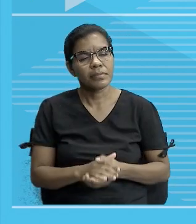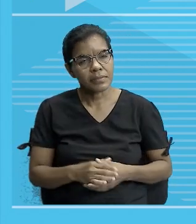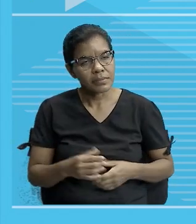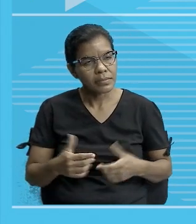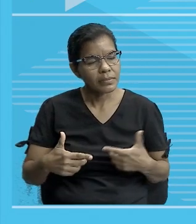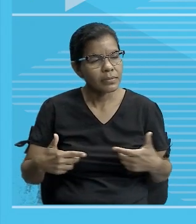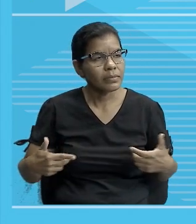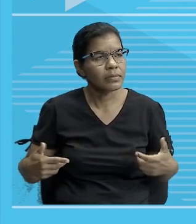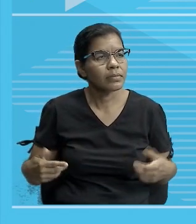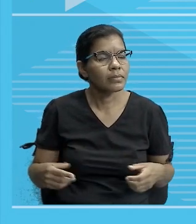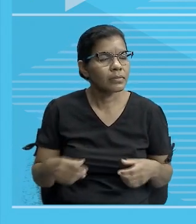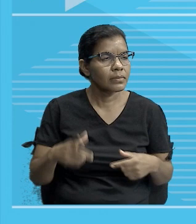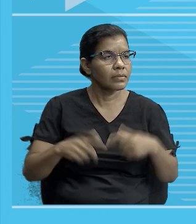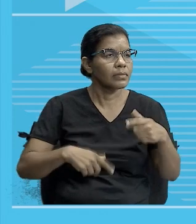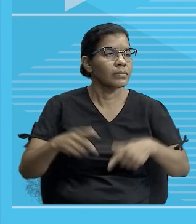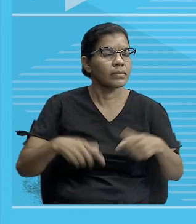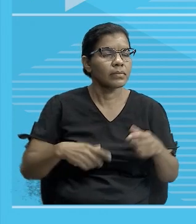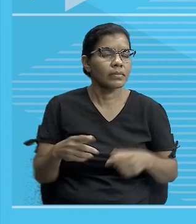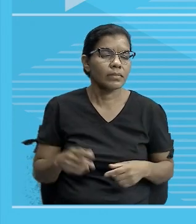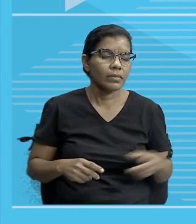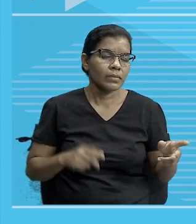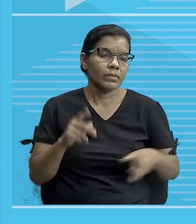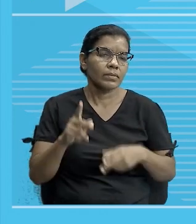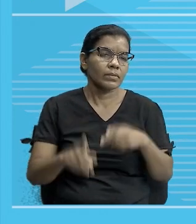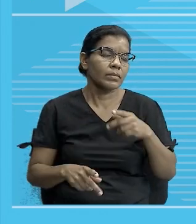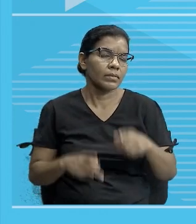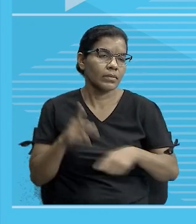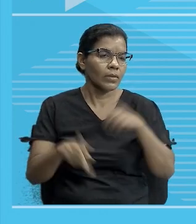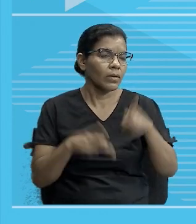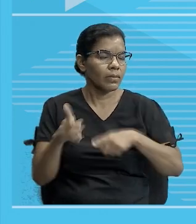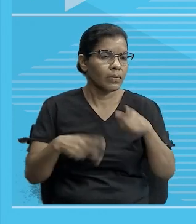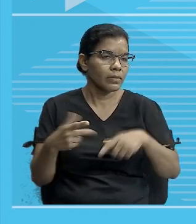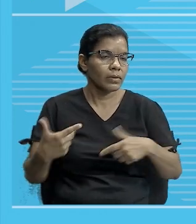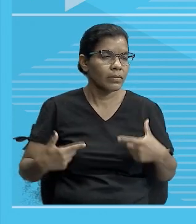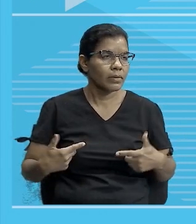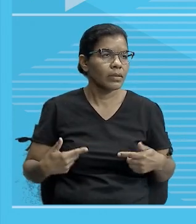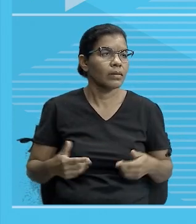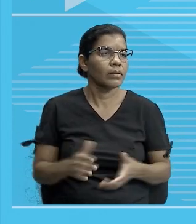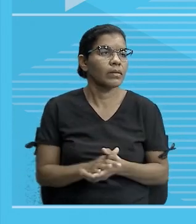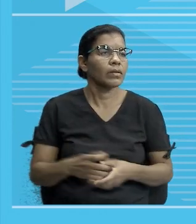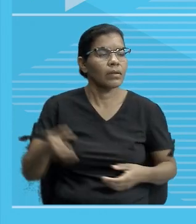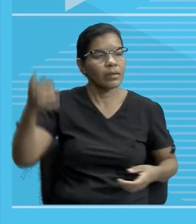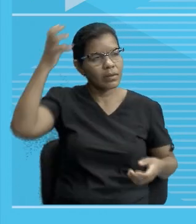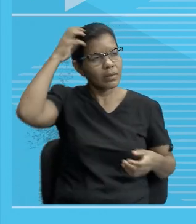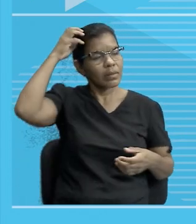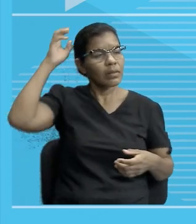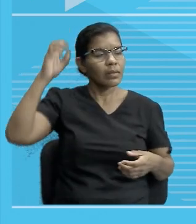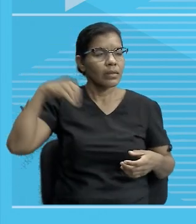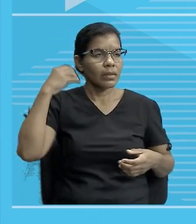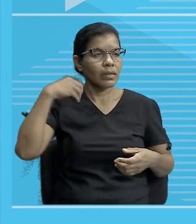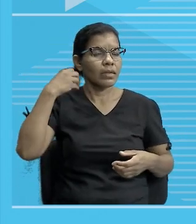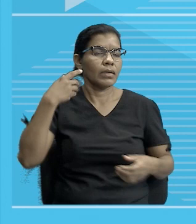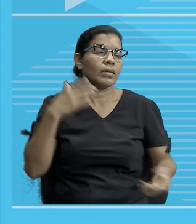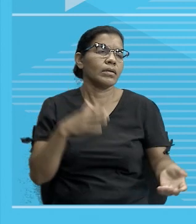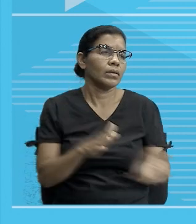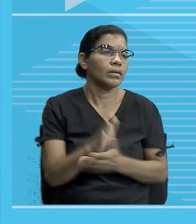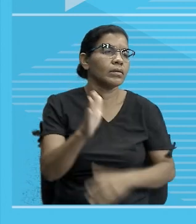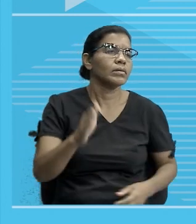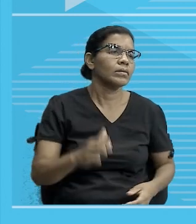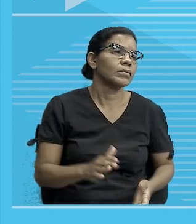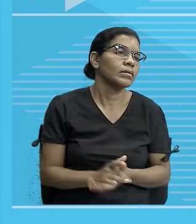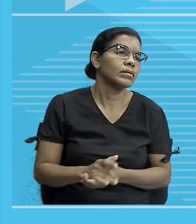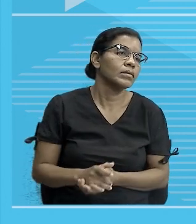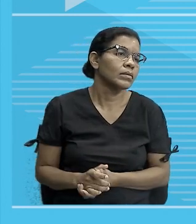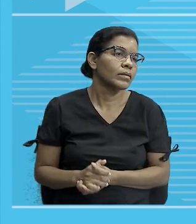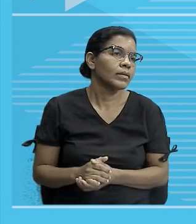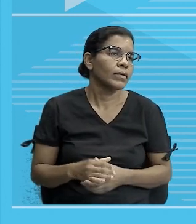as armas. O povo de Paris está se armando. Olha o rei tentando fugir. Ih, rapaz. Ele